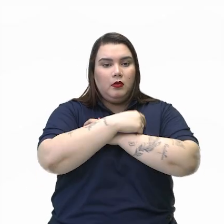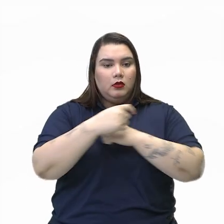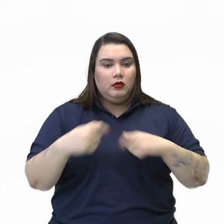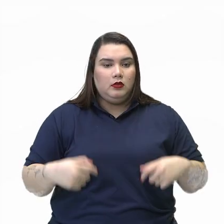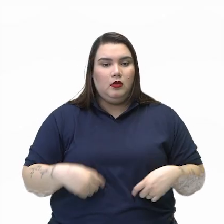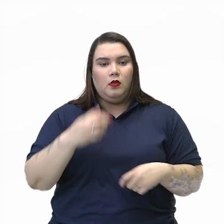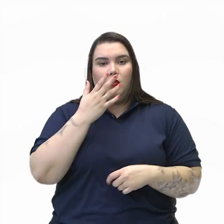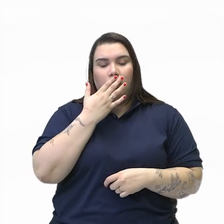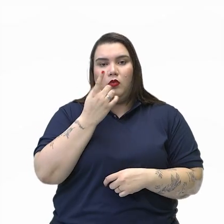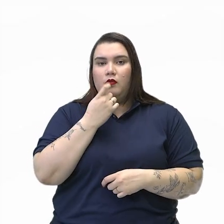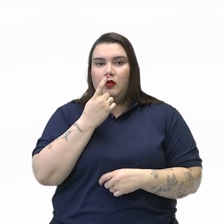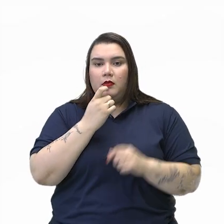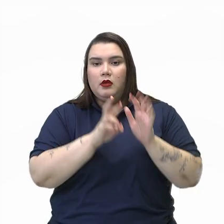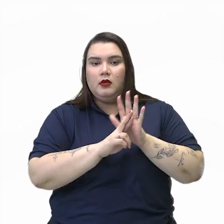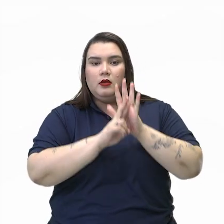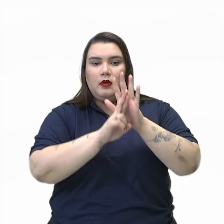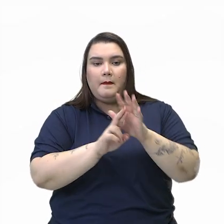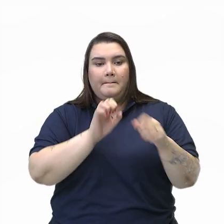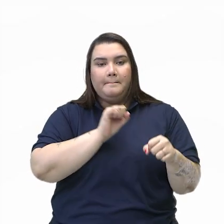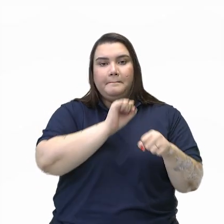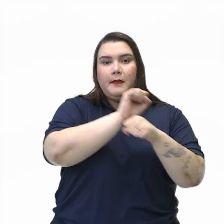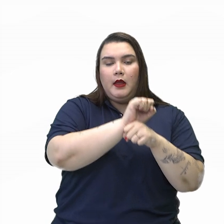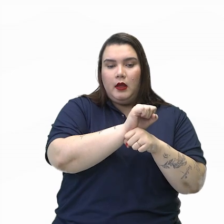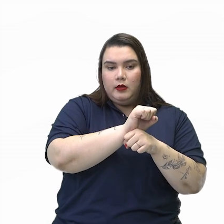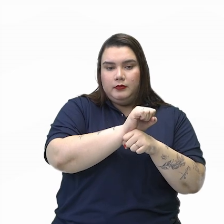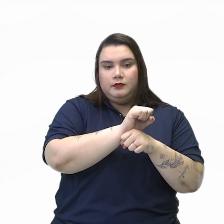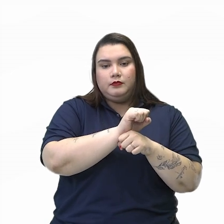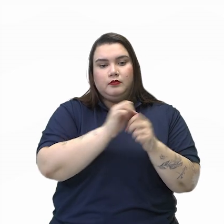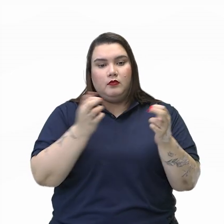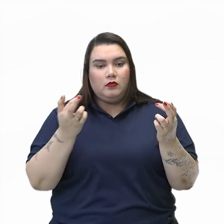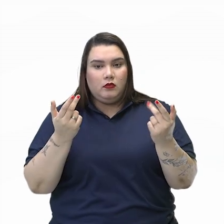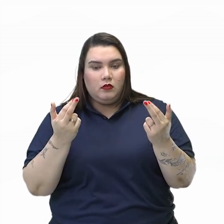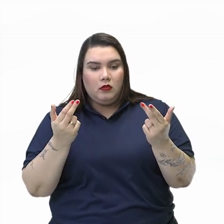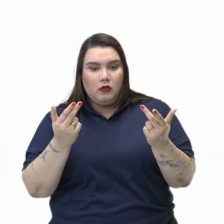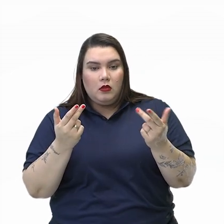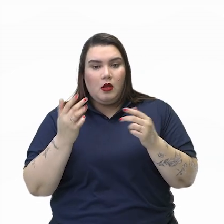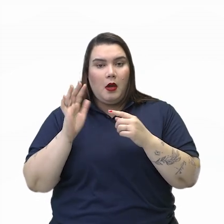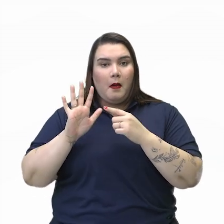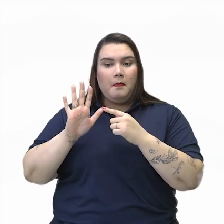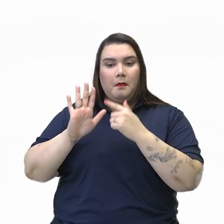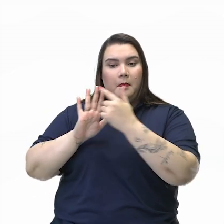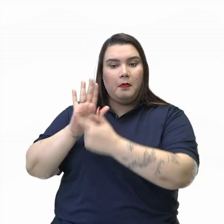cor vermelha, ela é usada para o pare. Ao mesmo tempo,